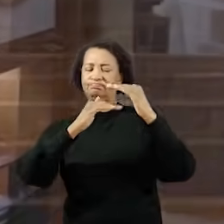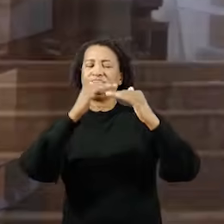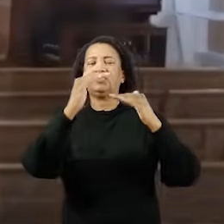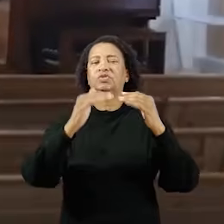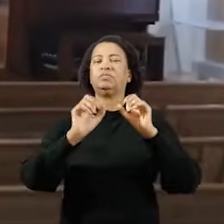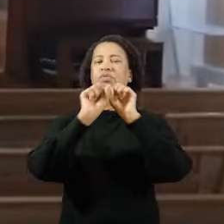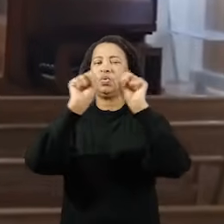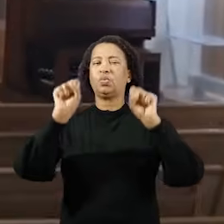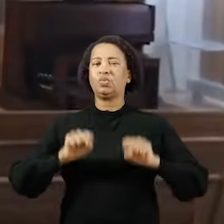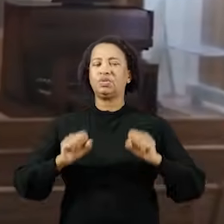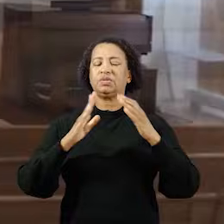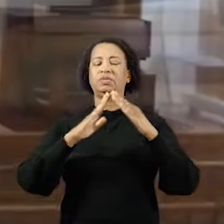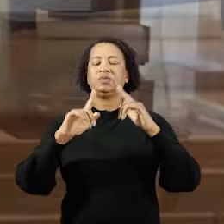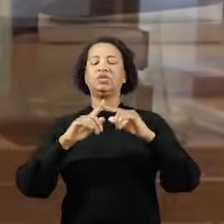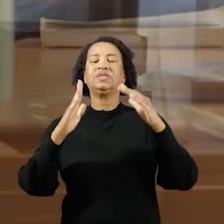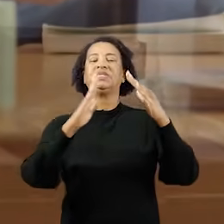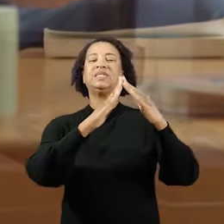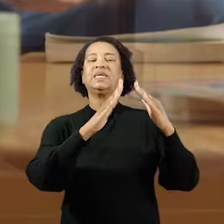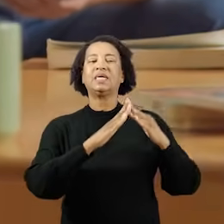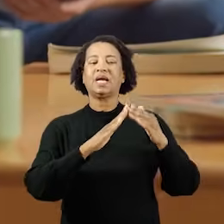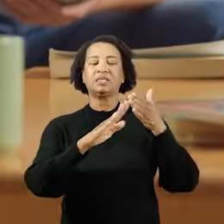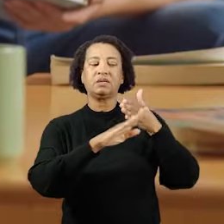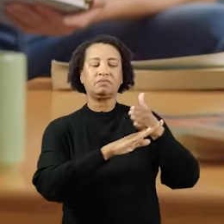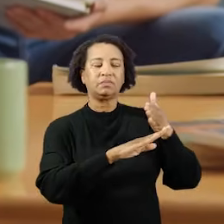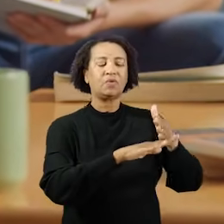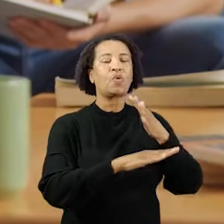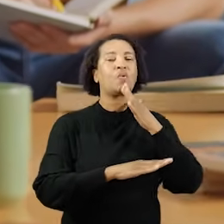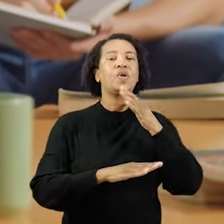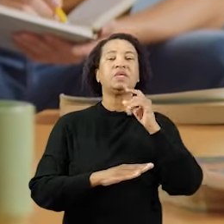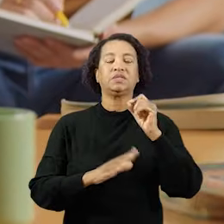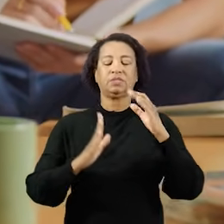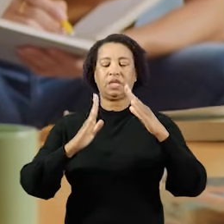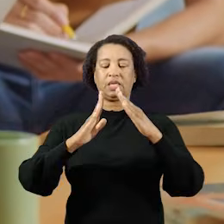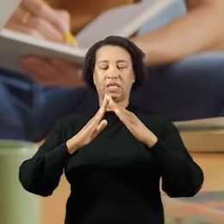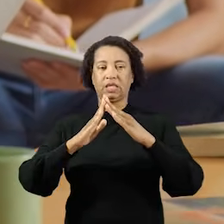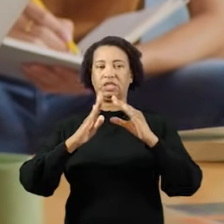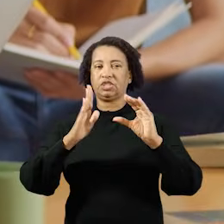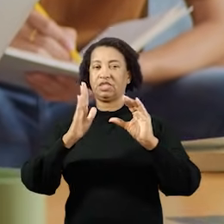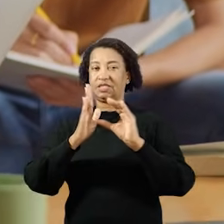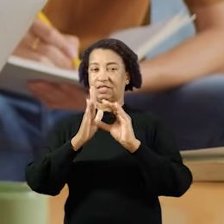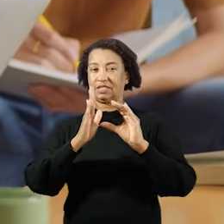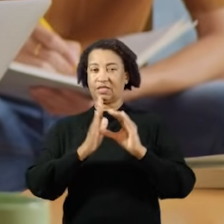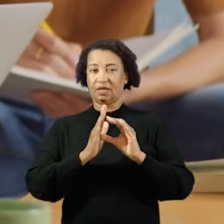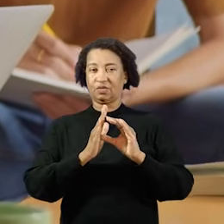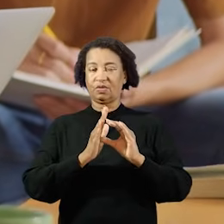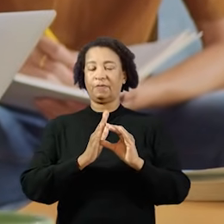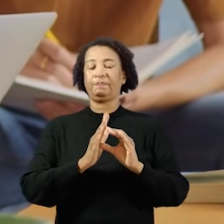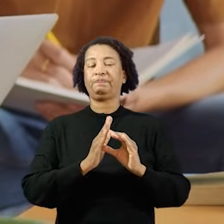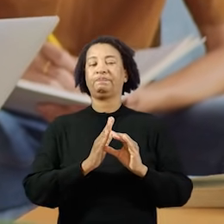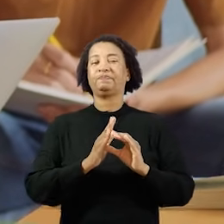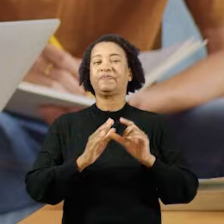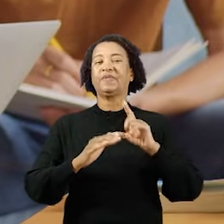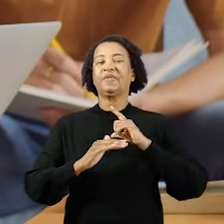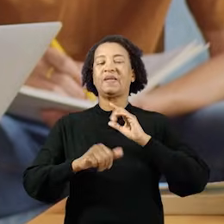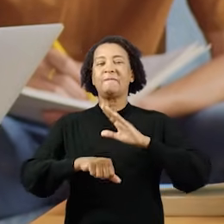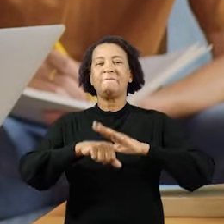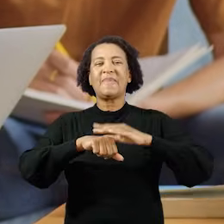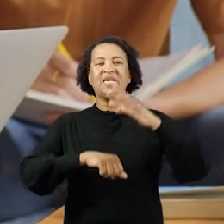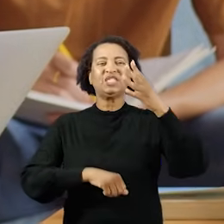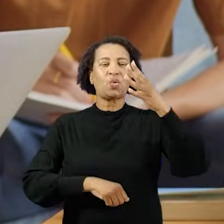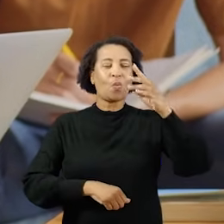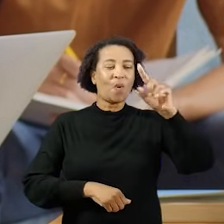um sistema de igrejas nas casas, também conhecido como igreja em células. São mais de